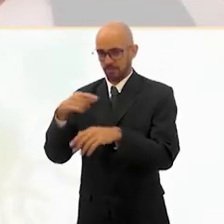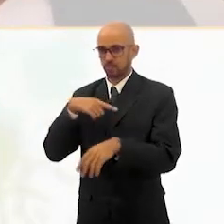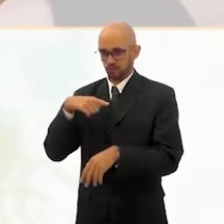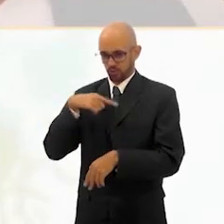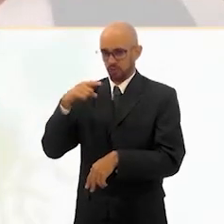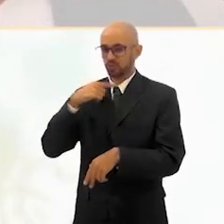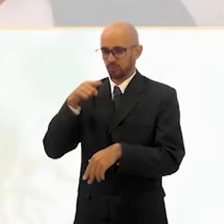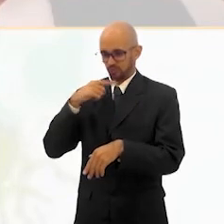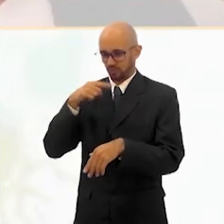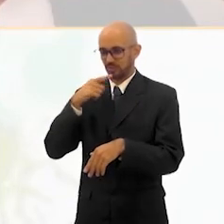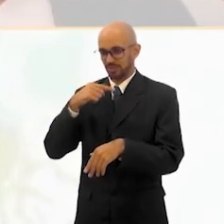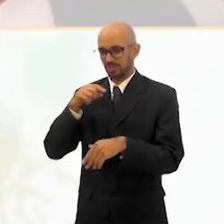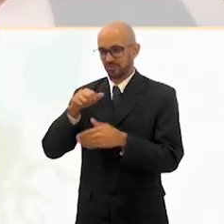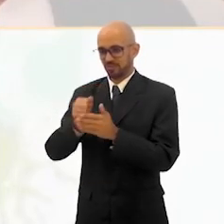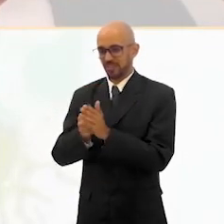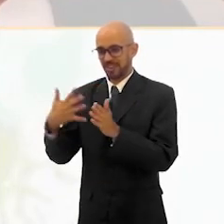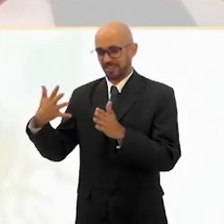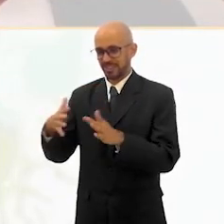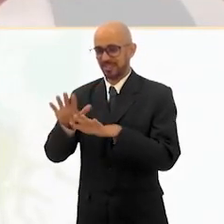perguntas, né? Nossa, igual a minha.